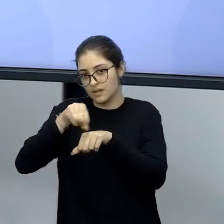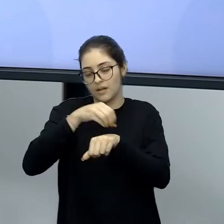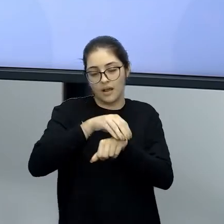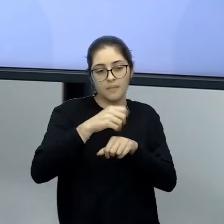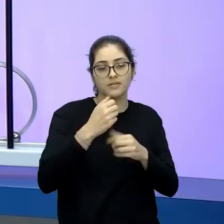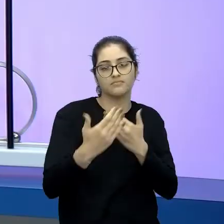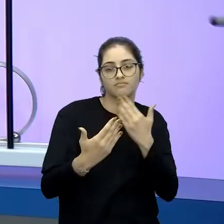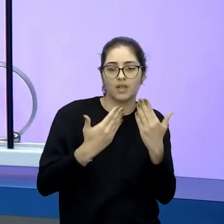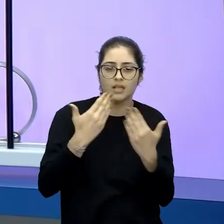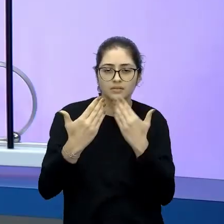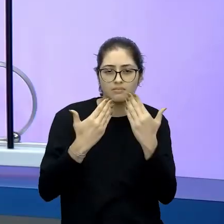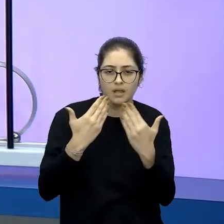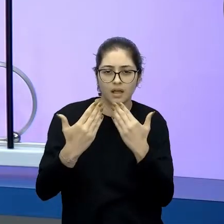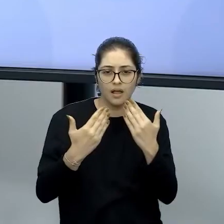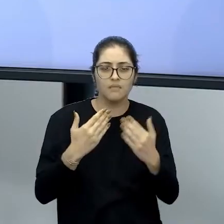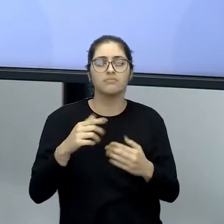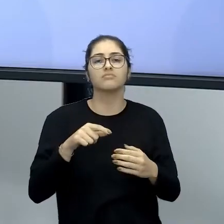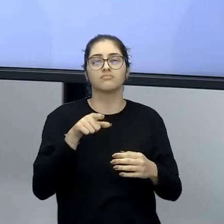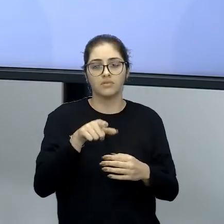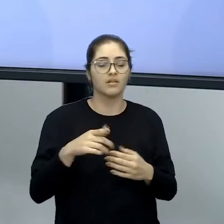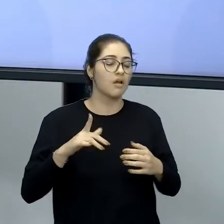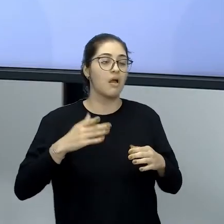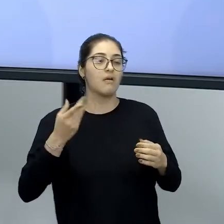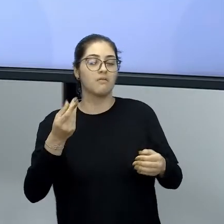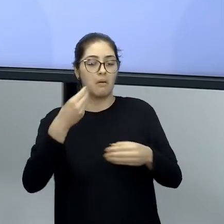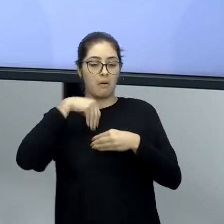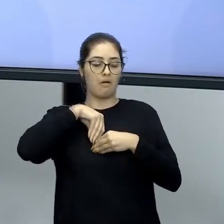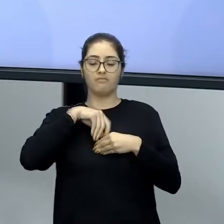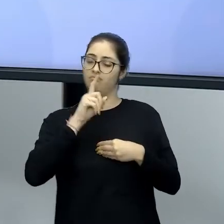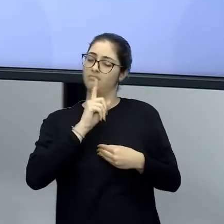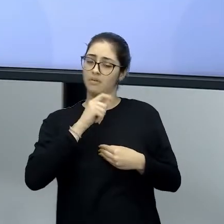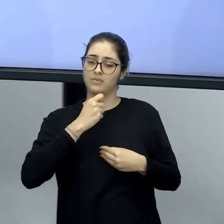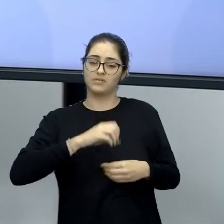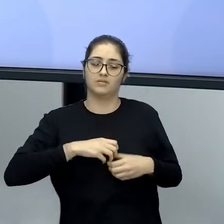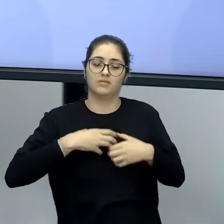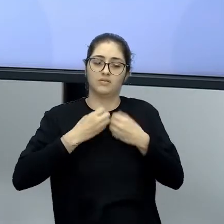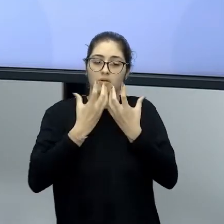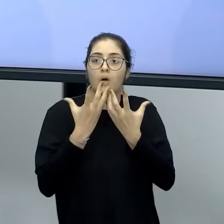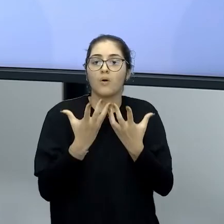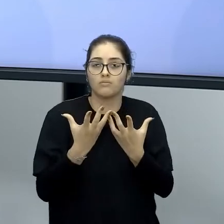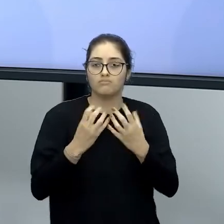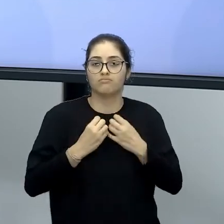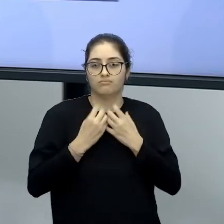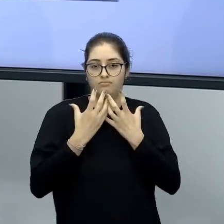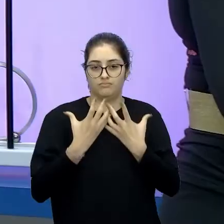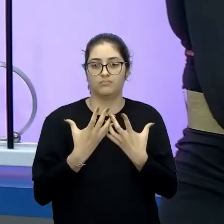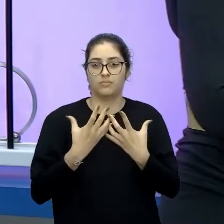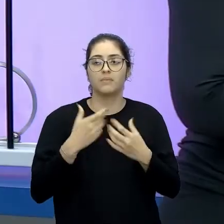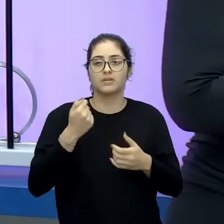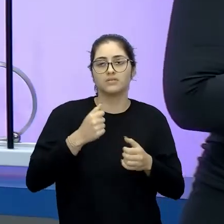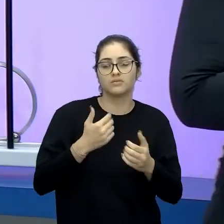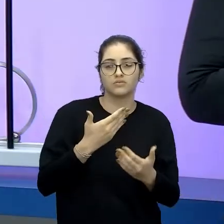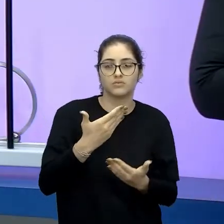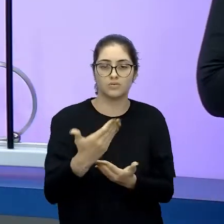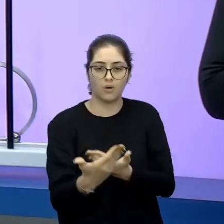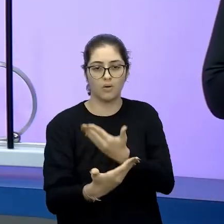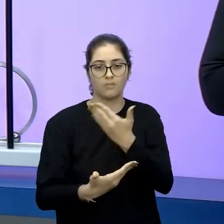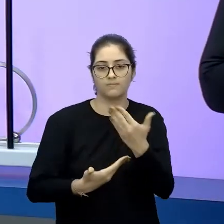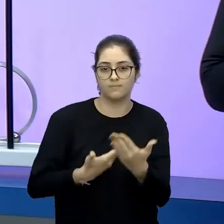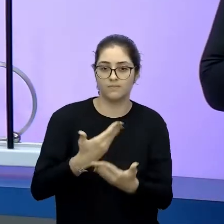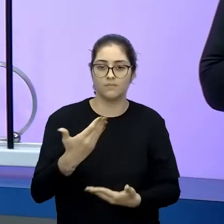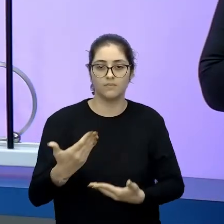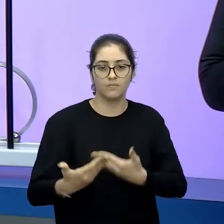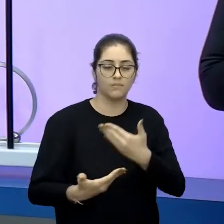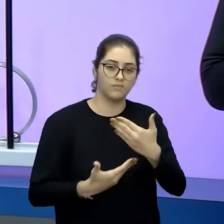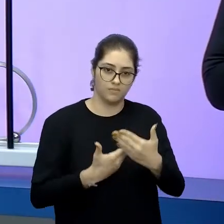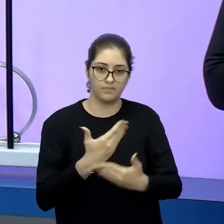bate-papo. Exatamente. Não adianta você guardar para você. Tem que guardar, né? Tem que trocar, Exatamente. A troca forma aí, né, um